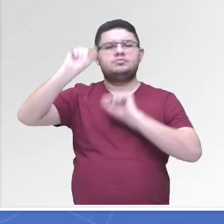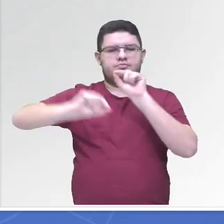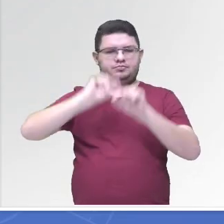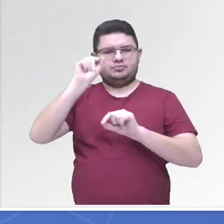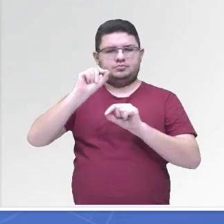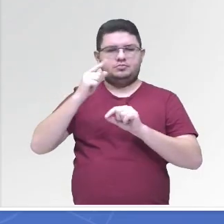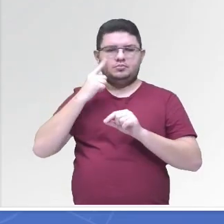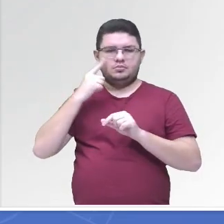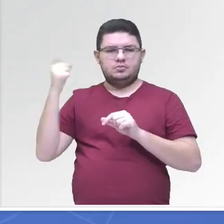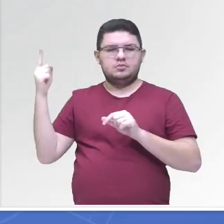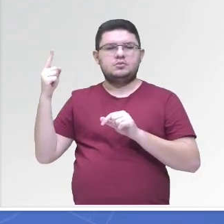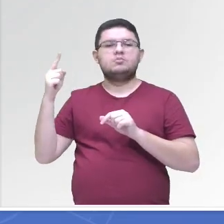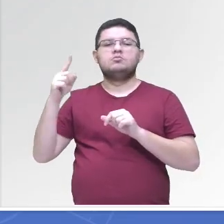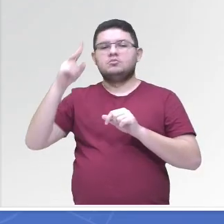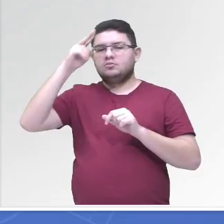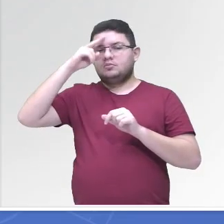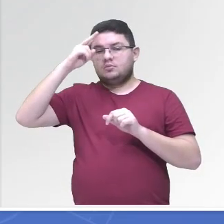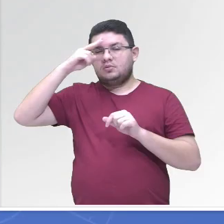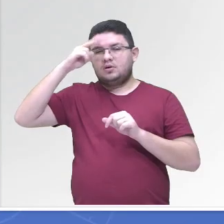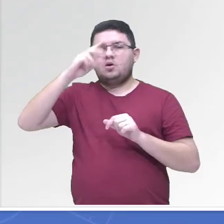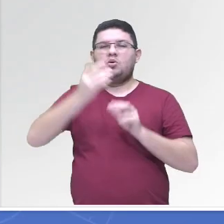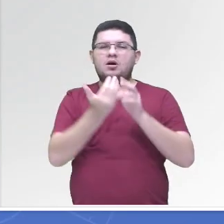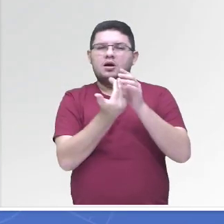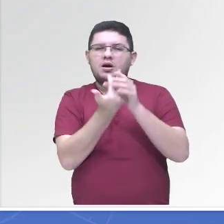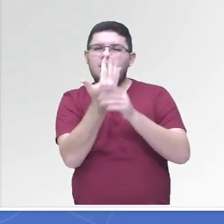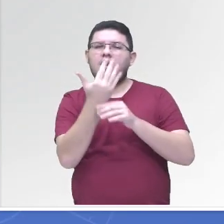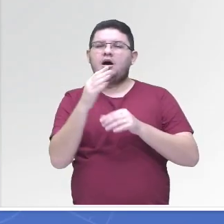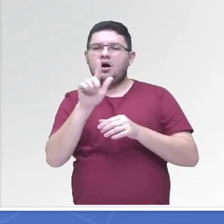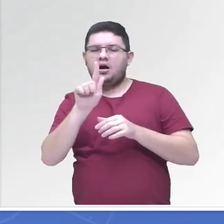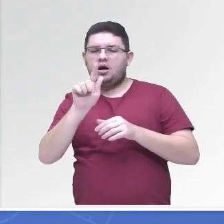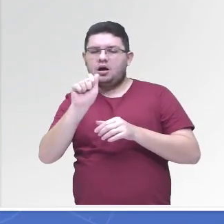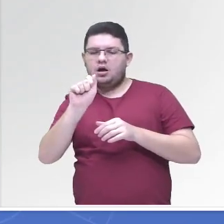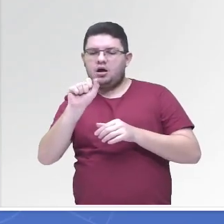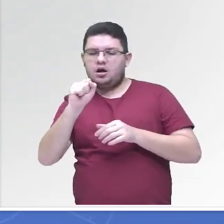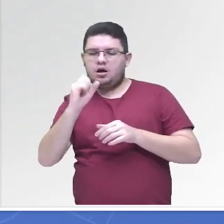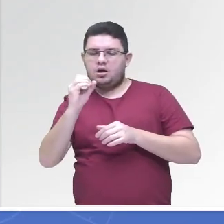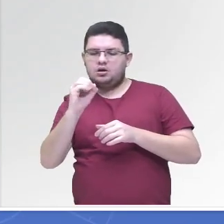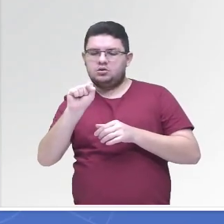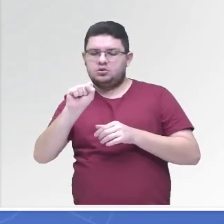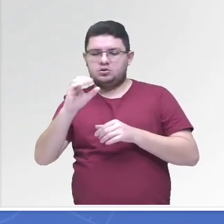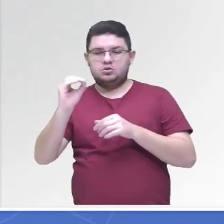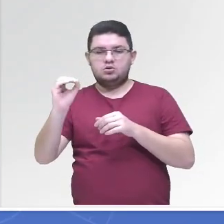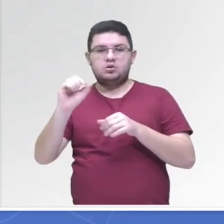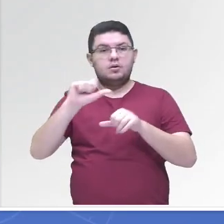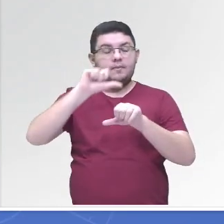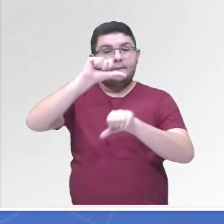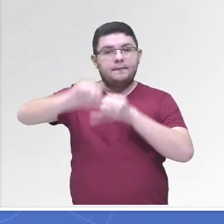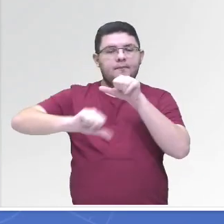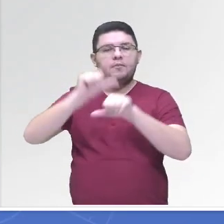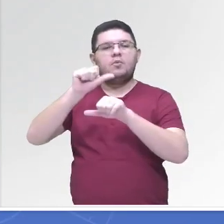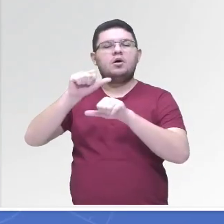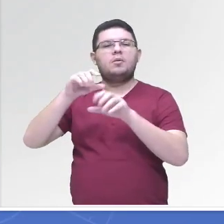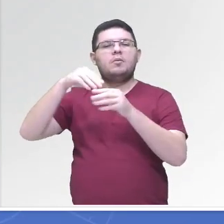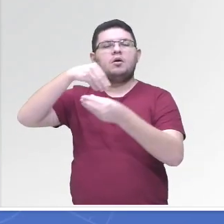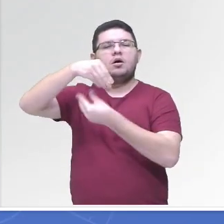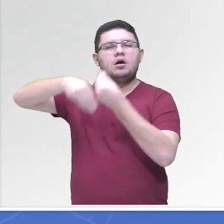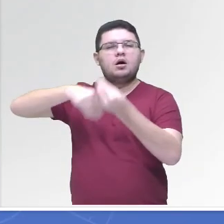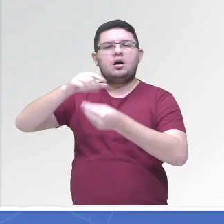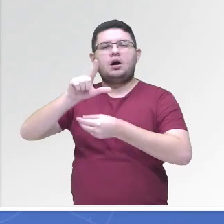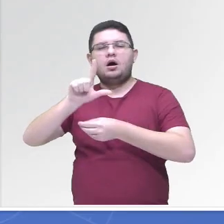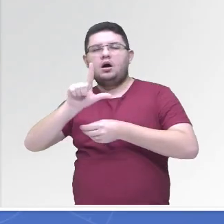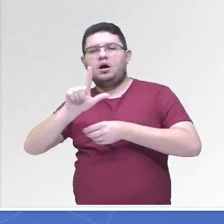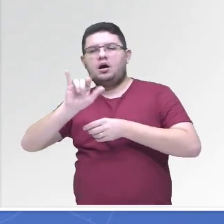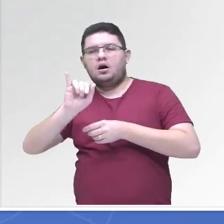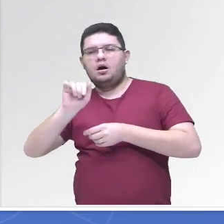gente matou a questão quando a gente encontrou exatamente isso aqui no texto, no item